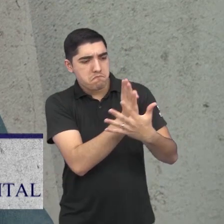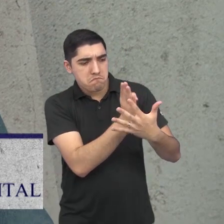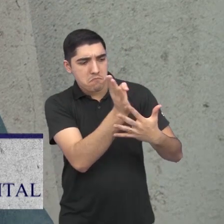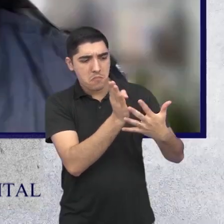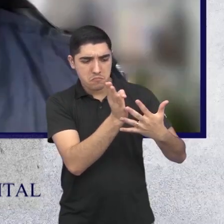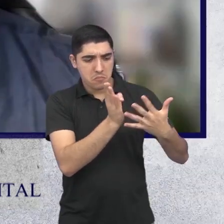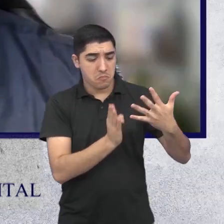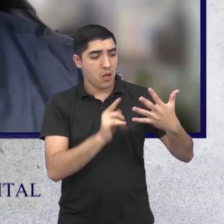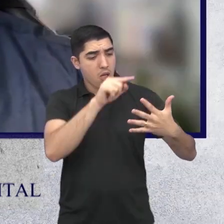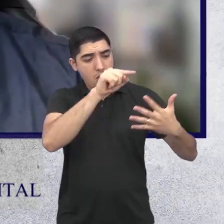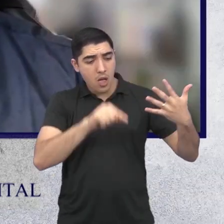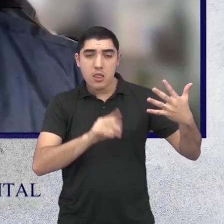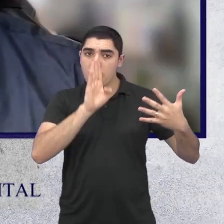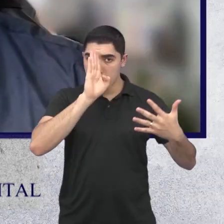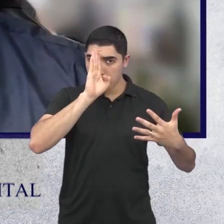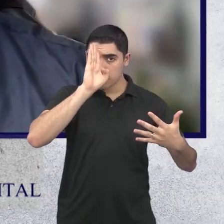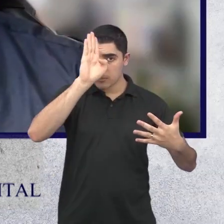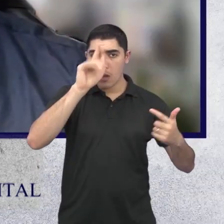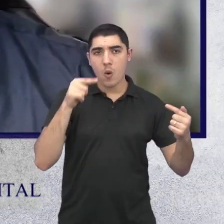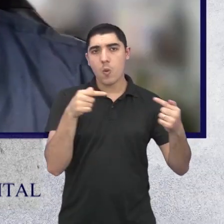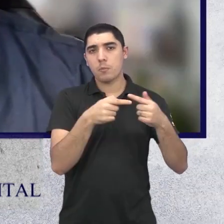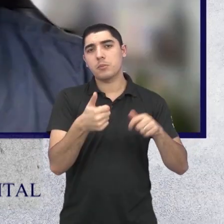áreas principais dessa profissão?